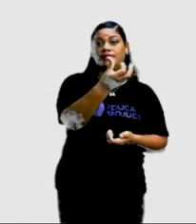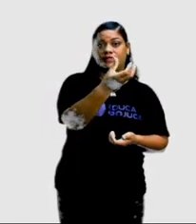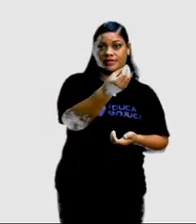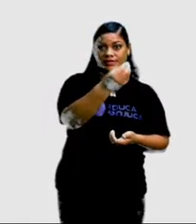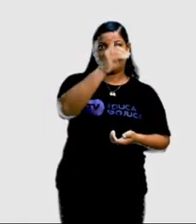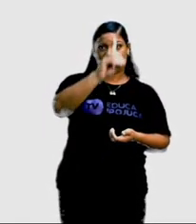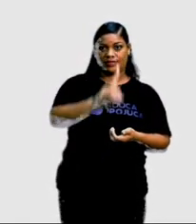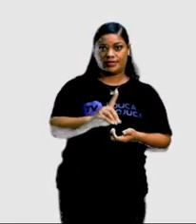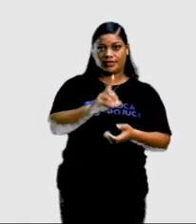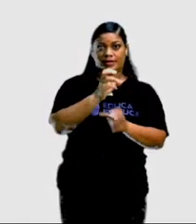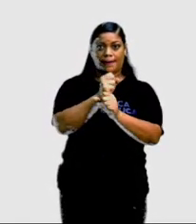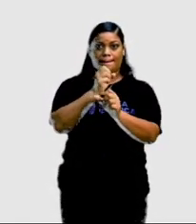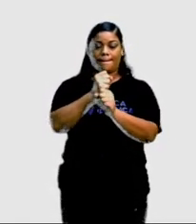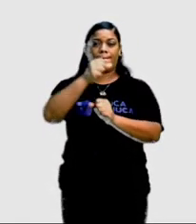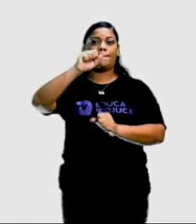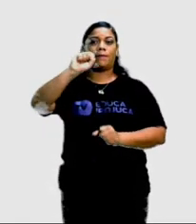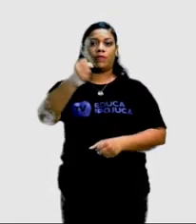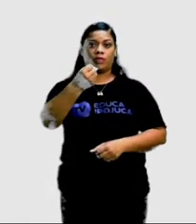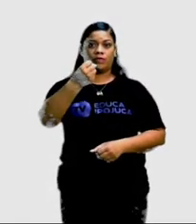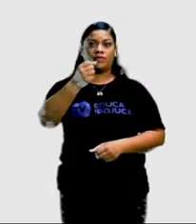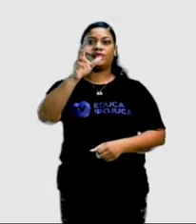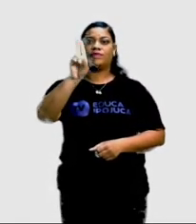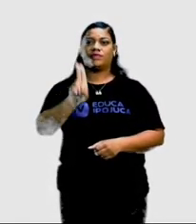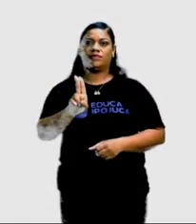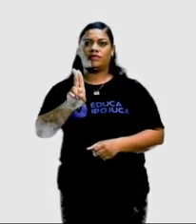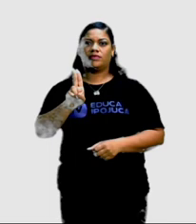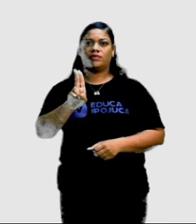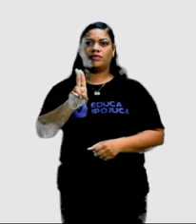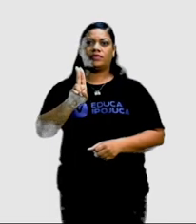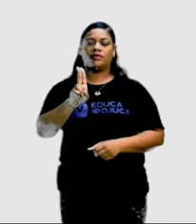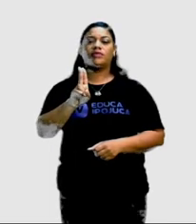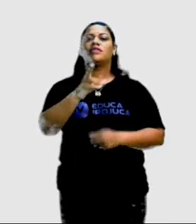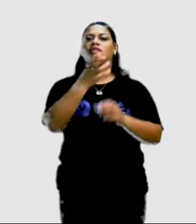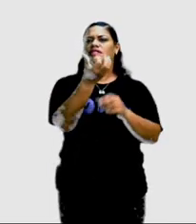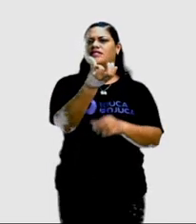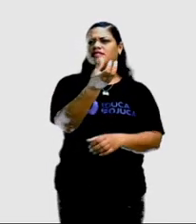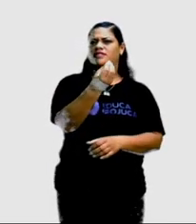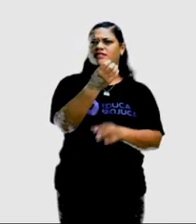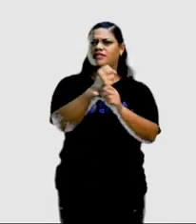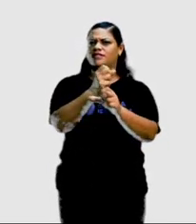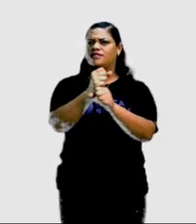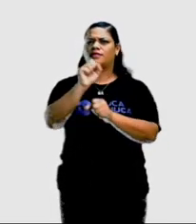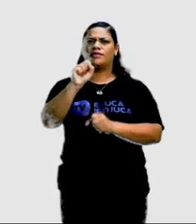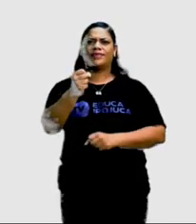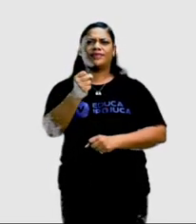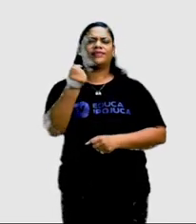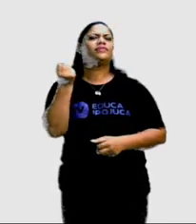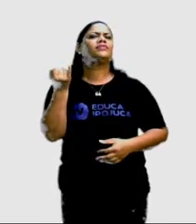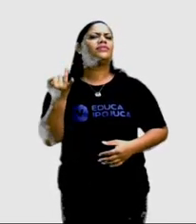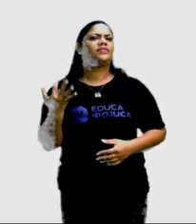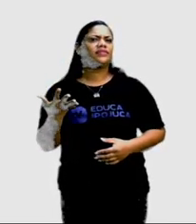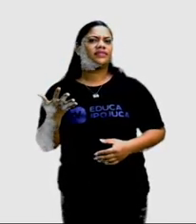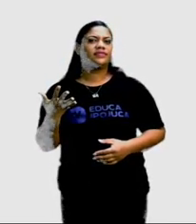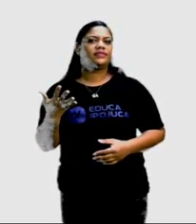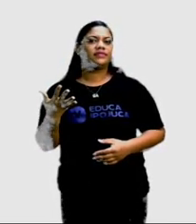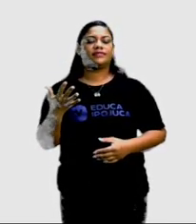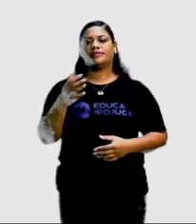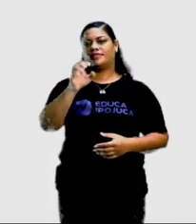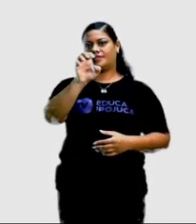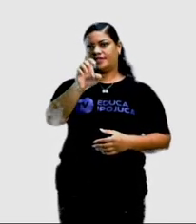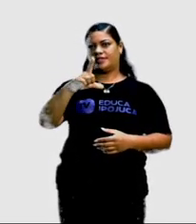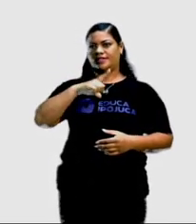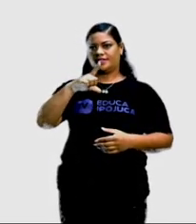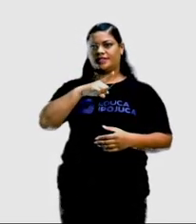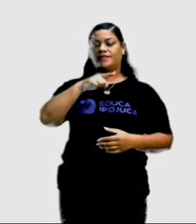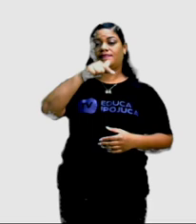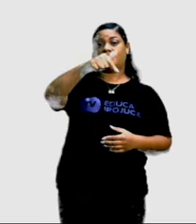60 de dezena com mais 8 de unidade? 60 mais 8 vai dar o quanto? Na letra E, nós